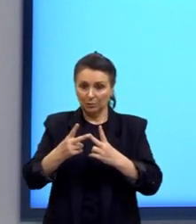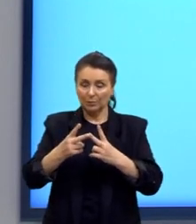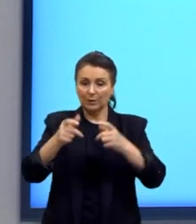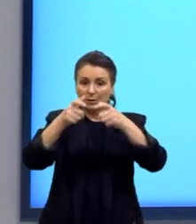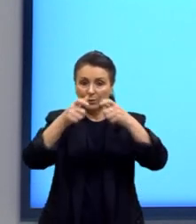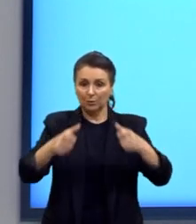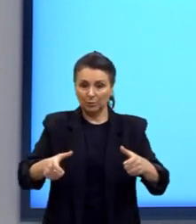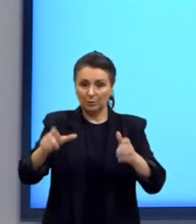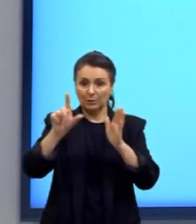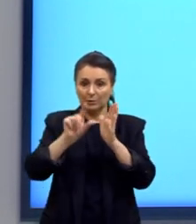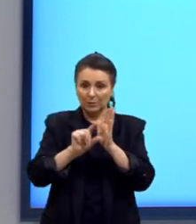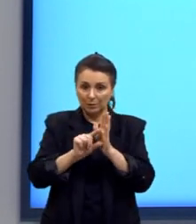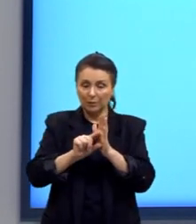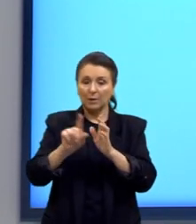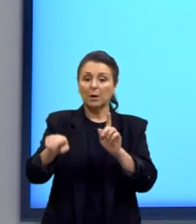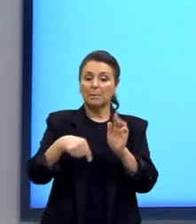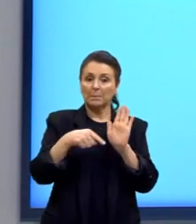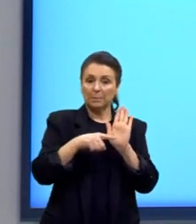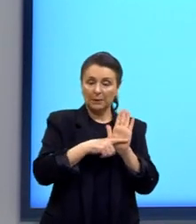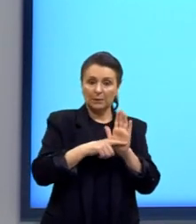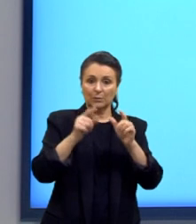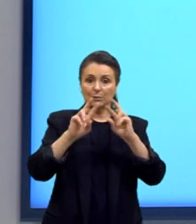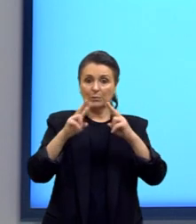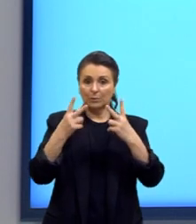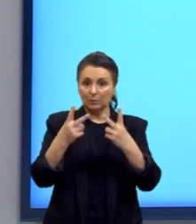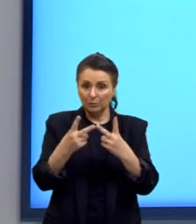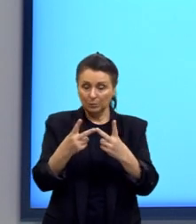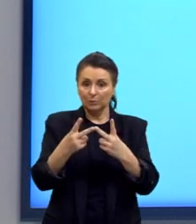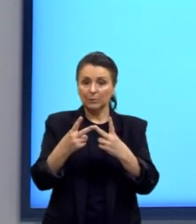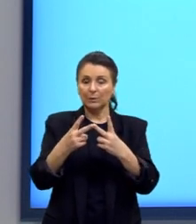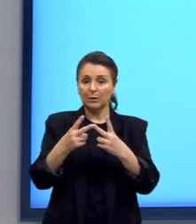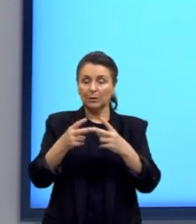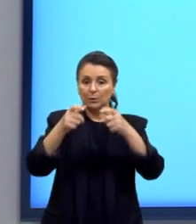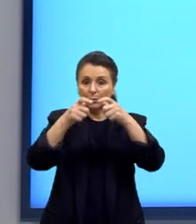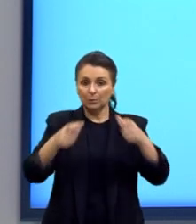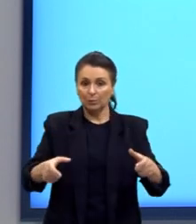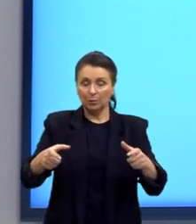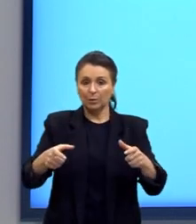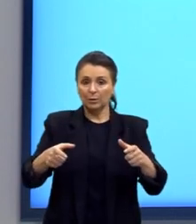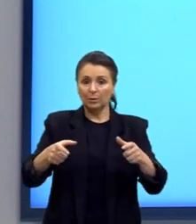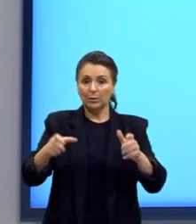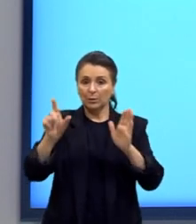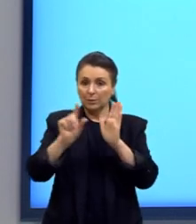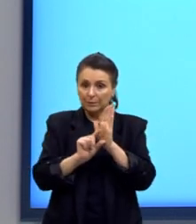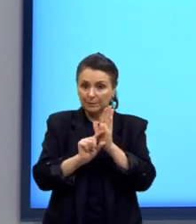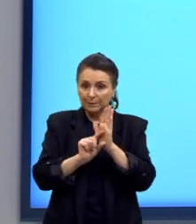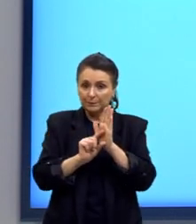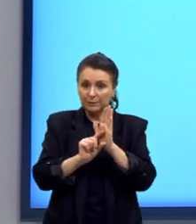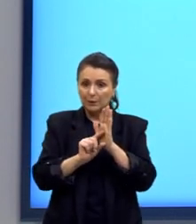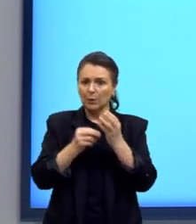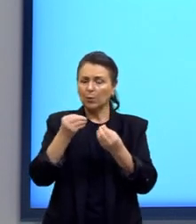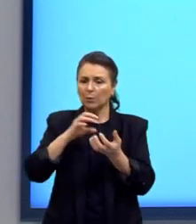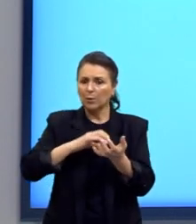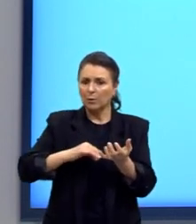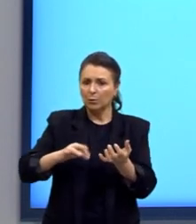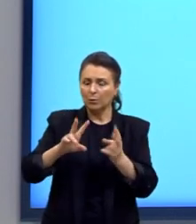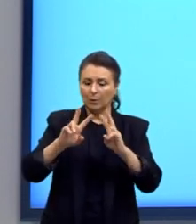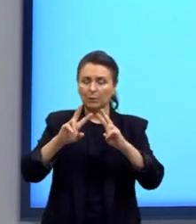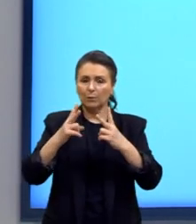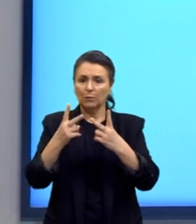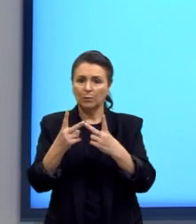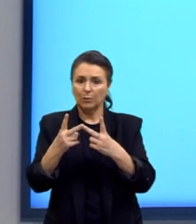menos o volume do Cone menor é isso aqui como é que a gente calcula o volume ali do Cone o